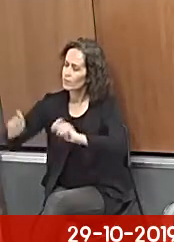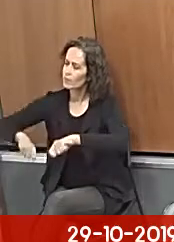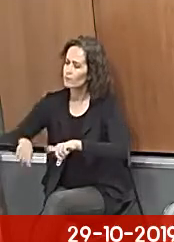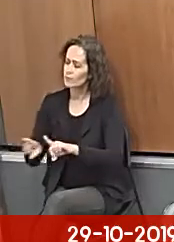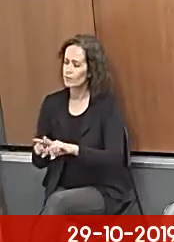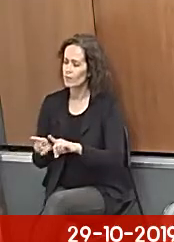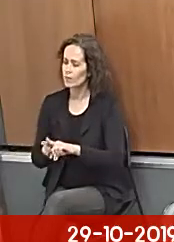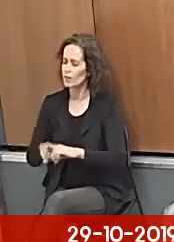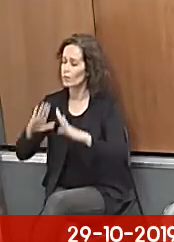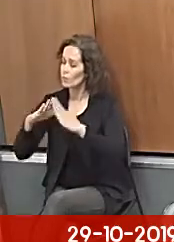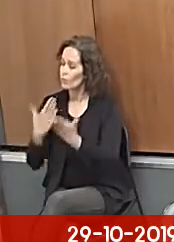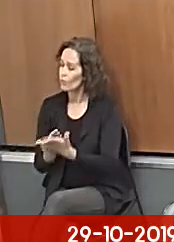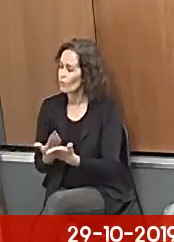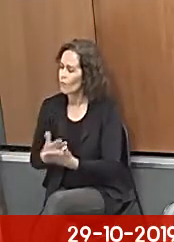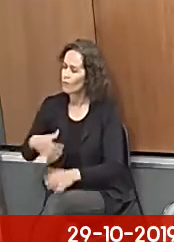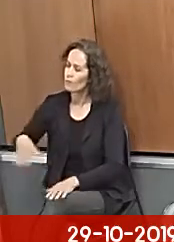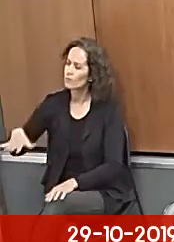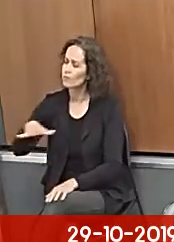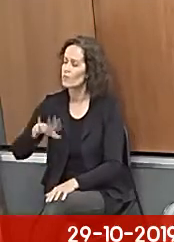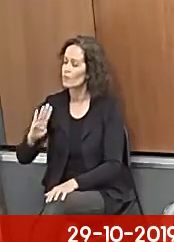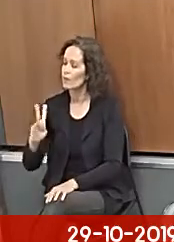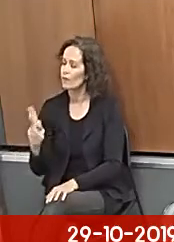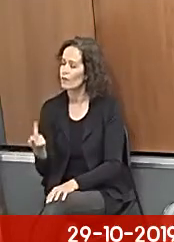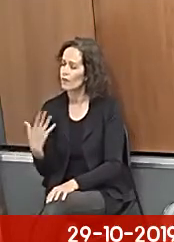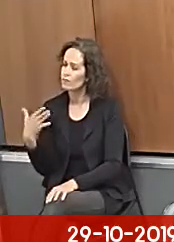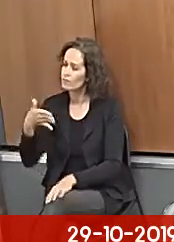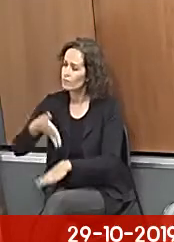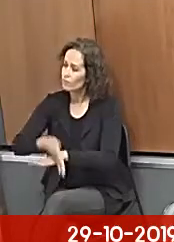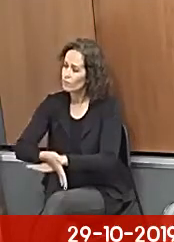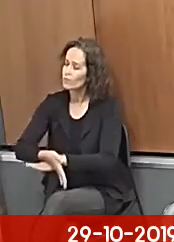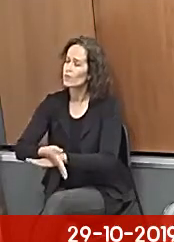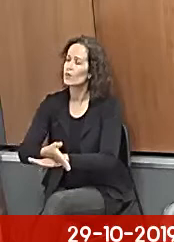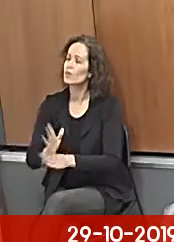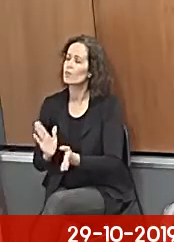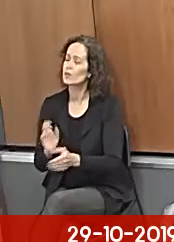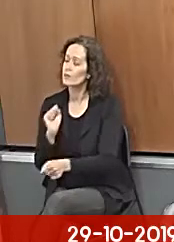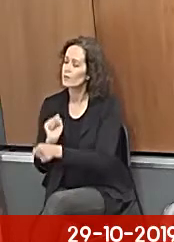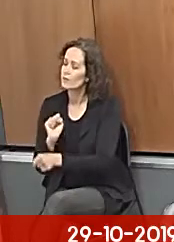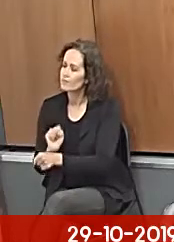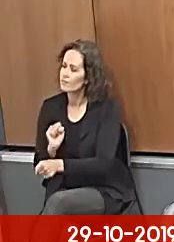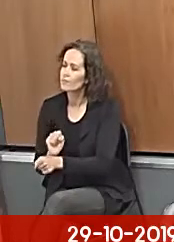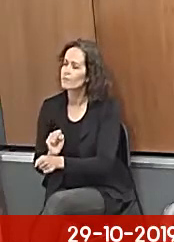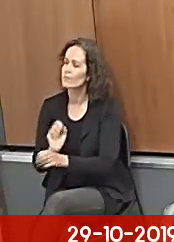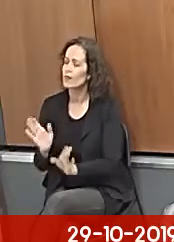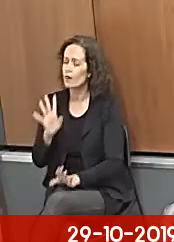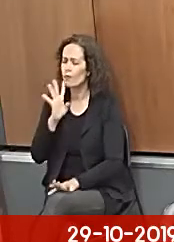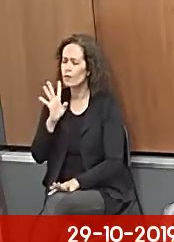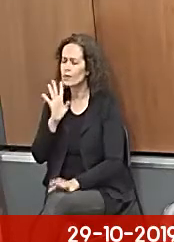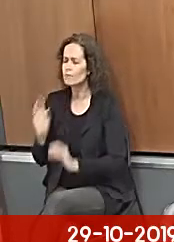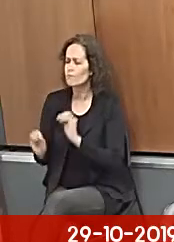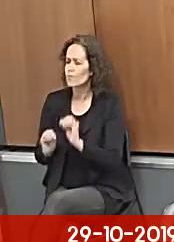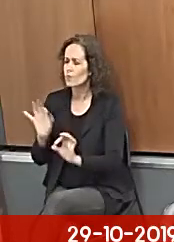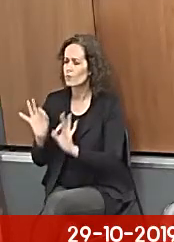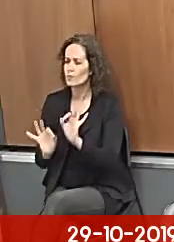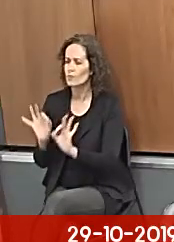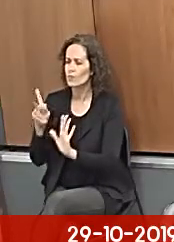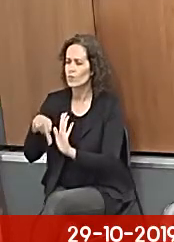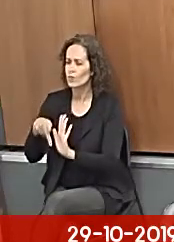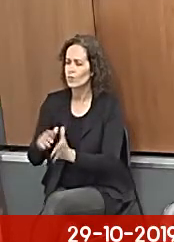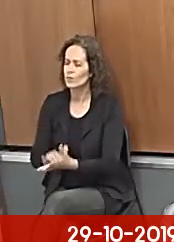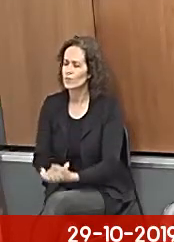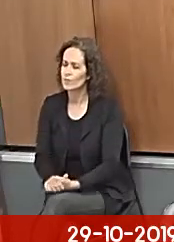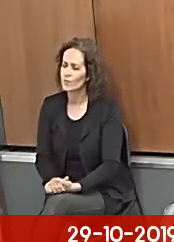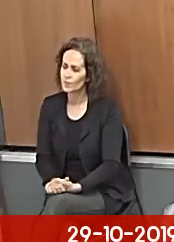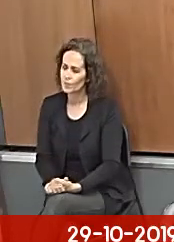universidades e escolas de Belo Horizonte vão no programa Superar para conhecer o programa Superar, né?